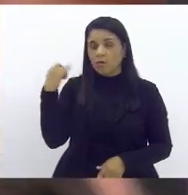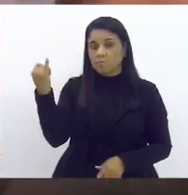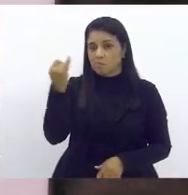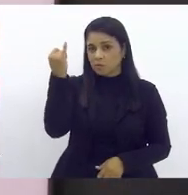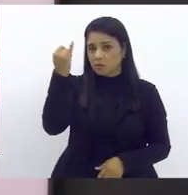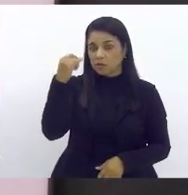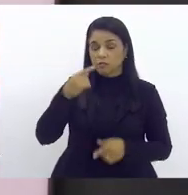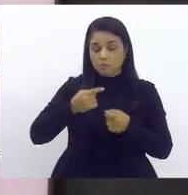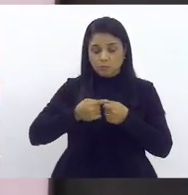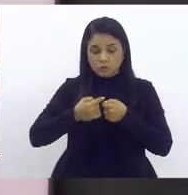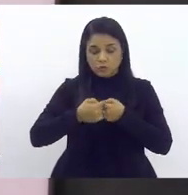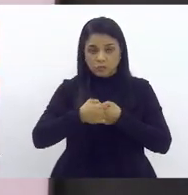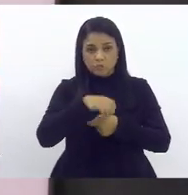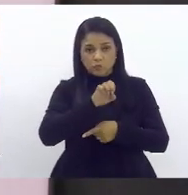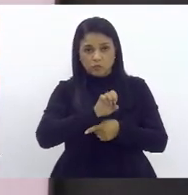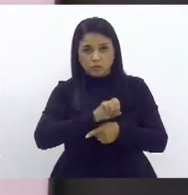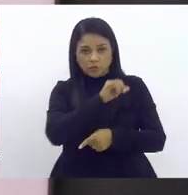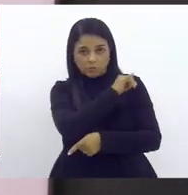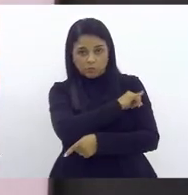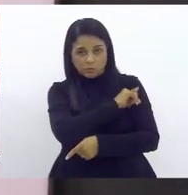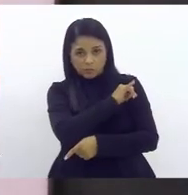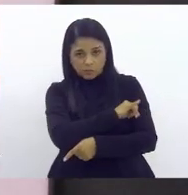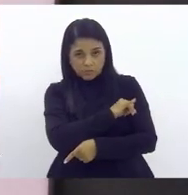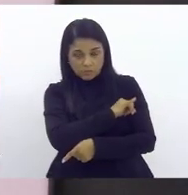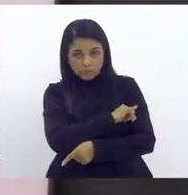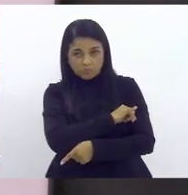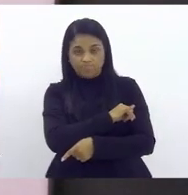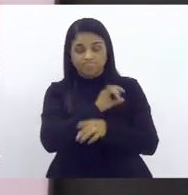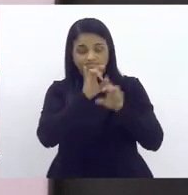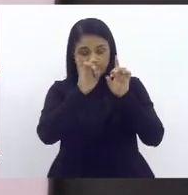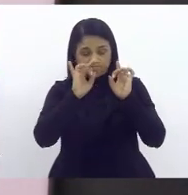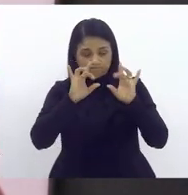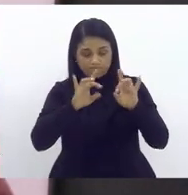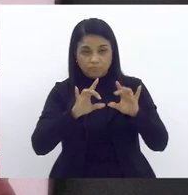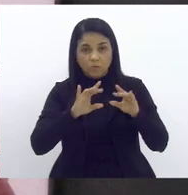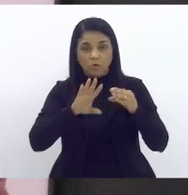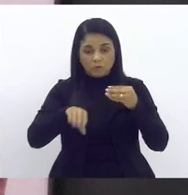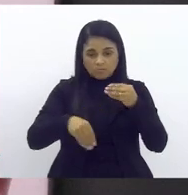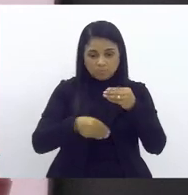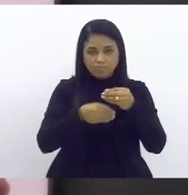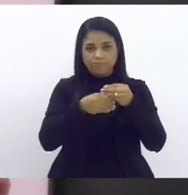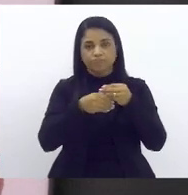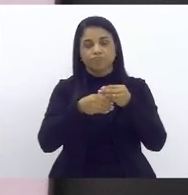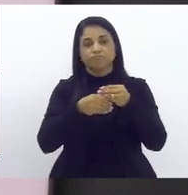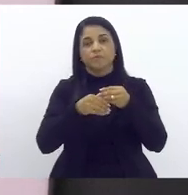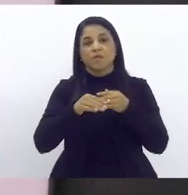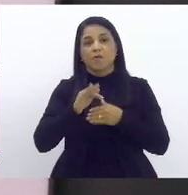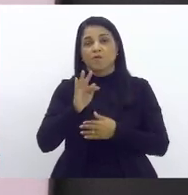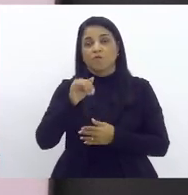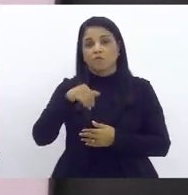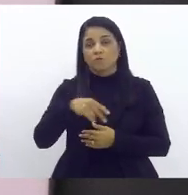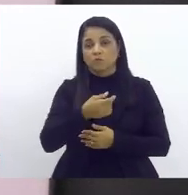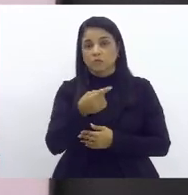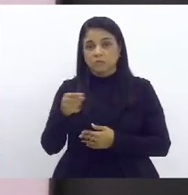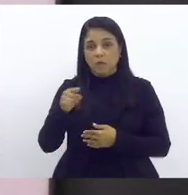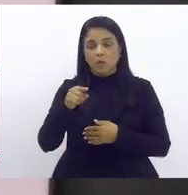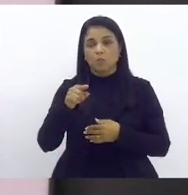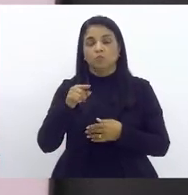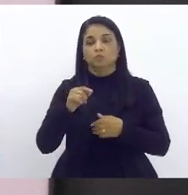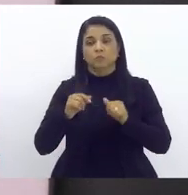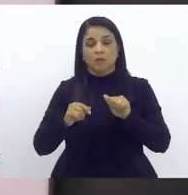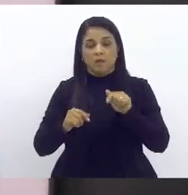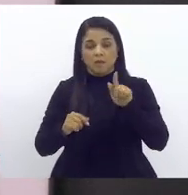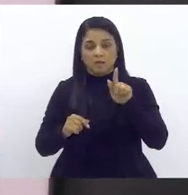ao município do Rio de Janeiro, em específico, com relação ao enquadramento das educadoras daqui, a gente também apresentar